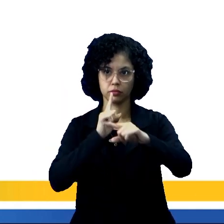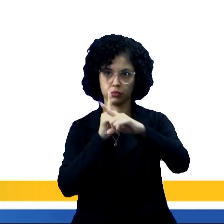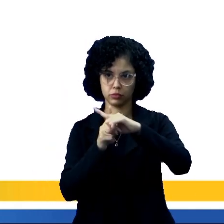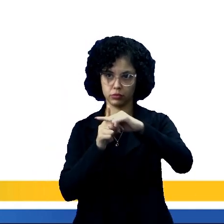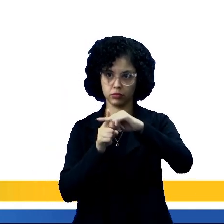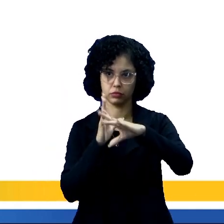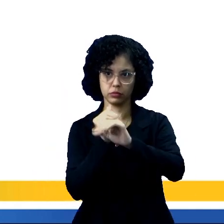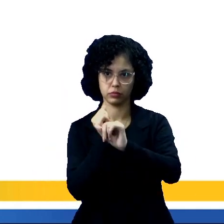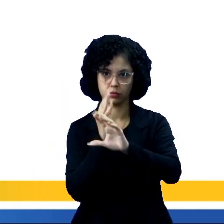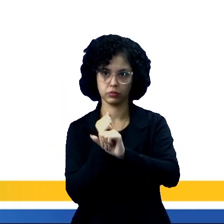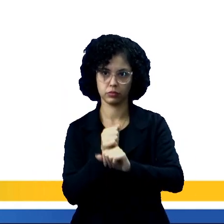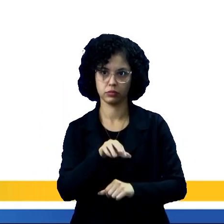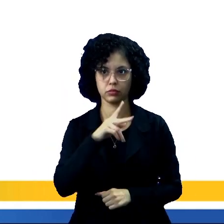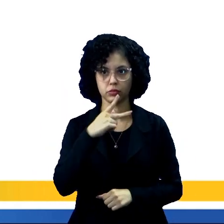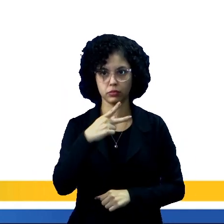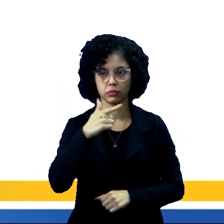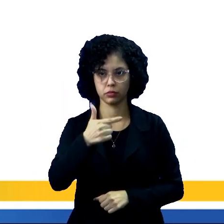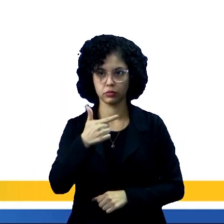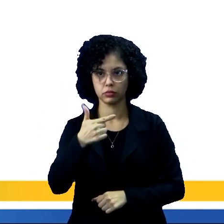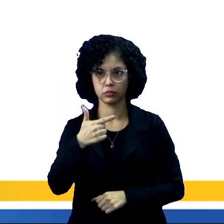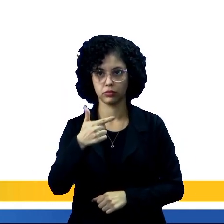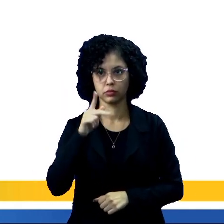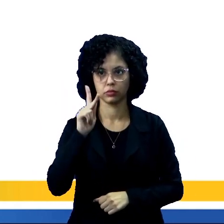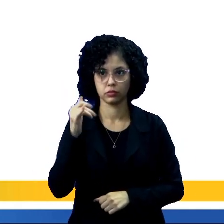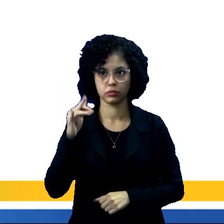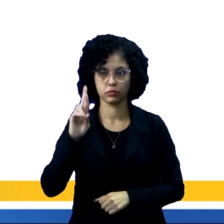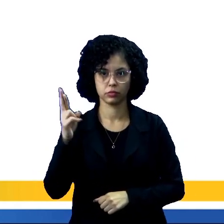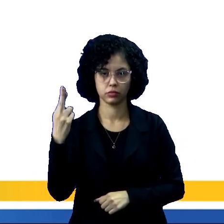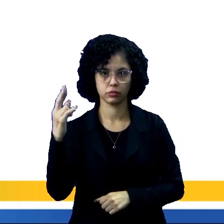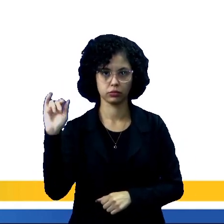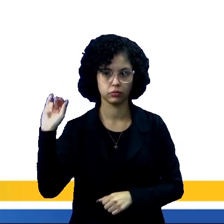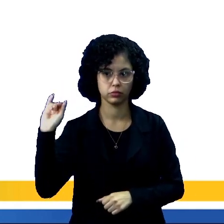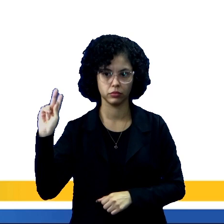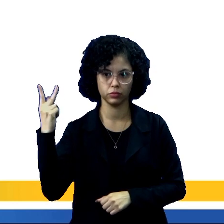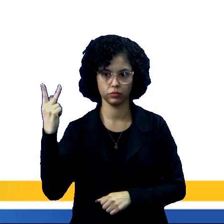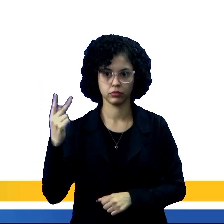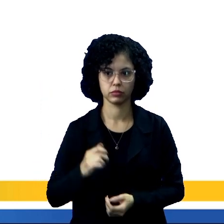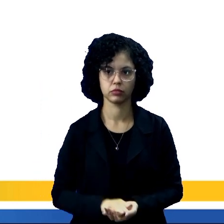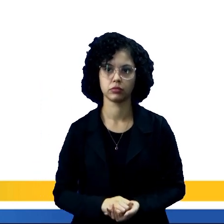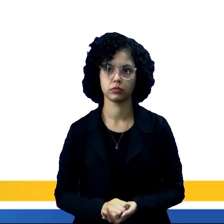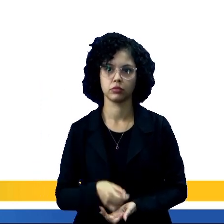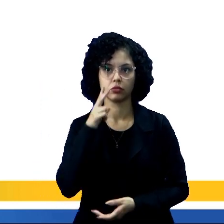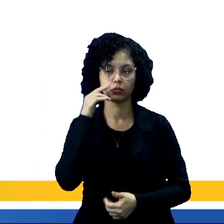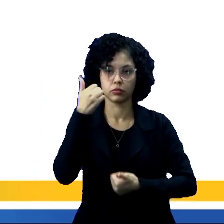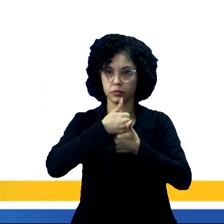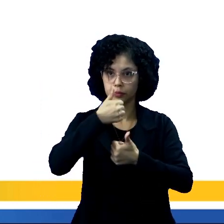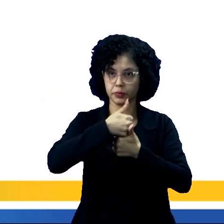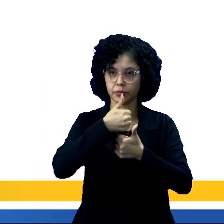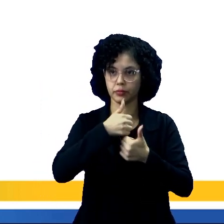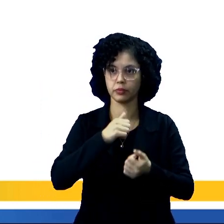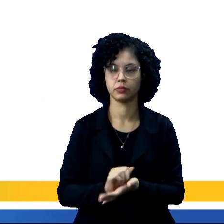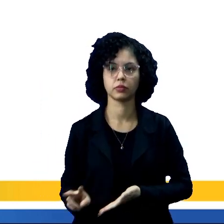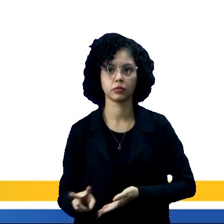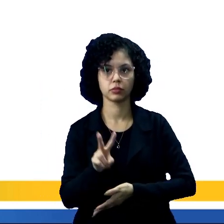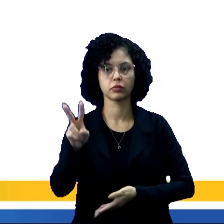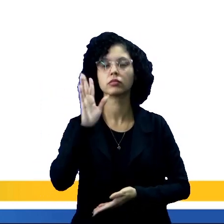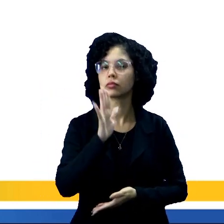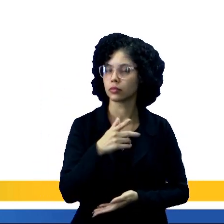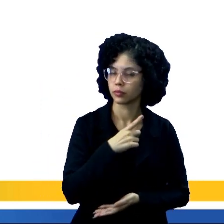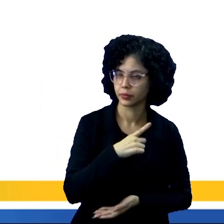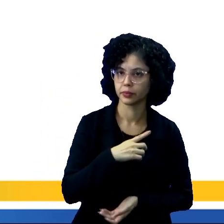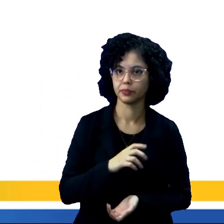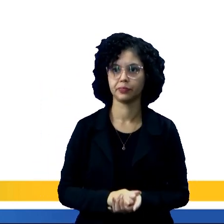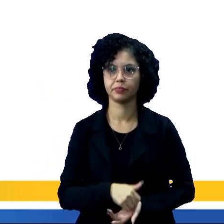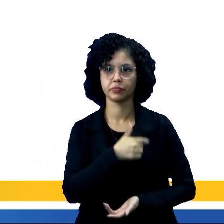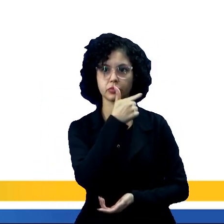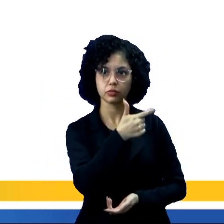quadrado mais 2πr vezes h. E aí a gente vai só substituindo os valores que a gente está